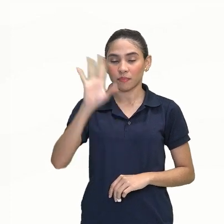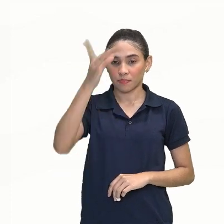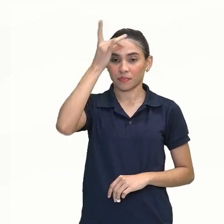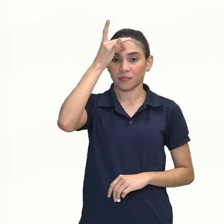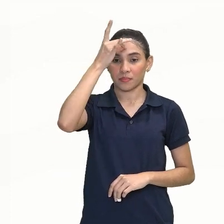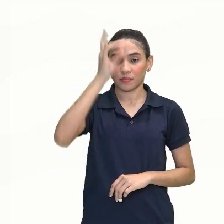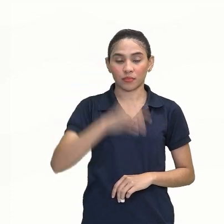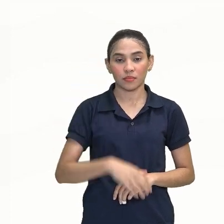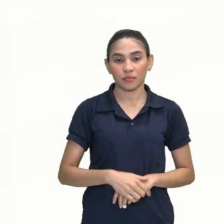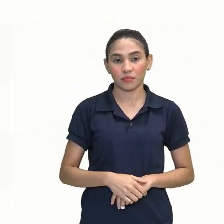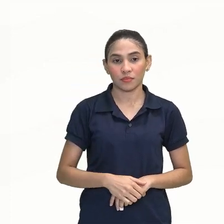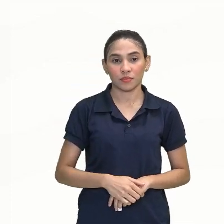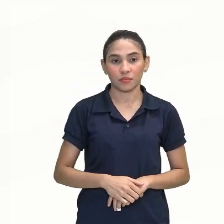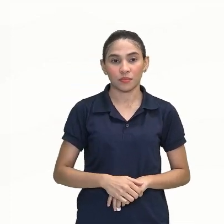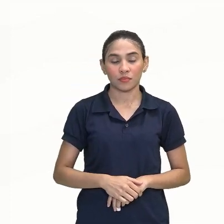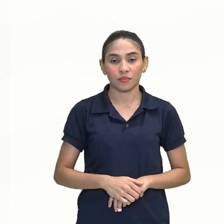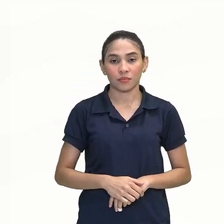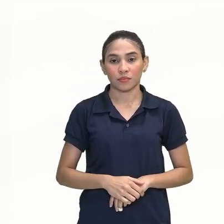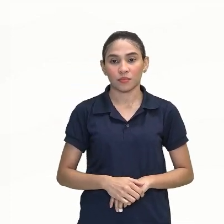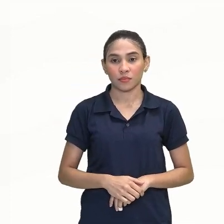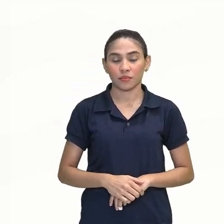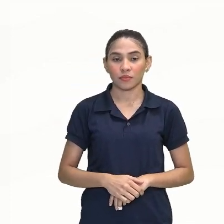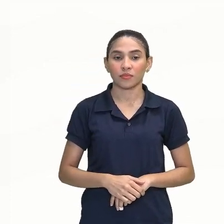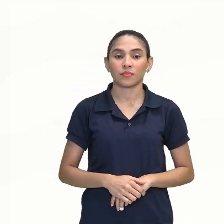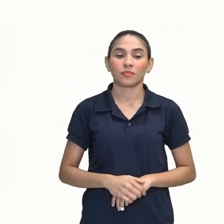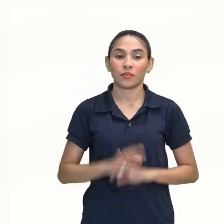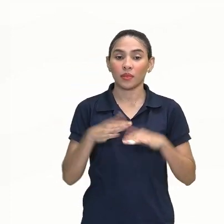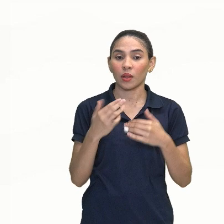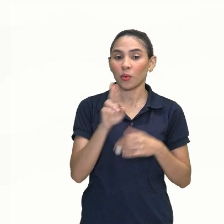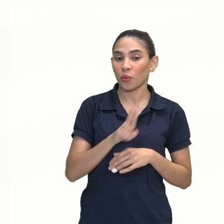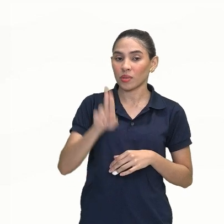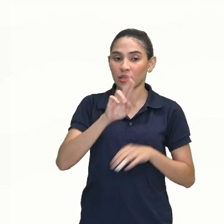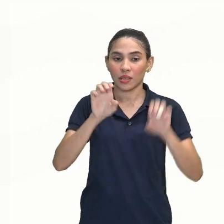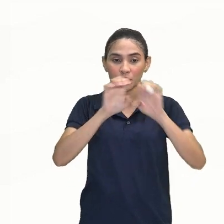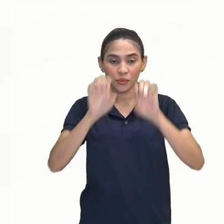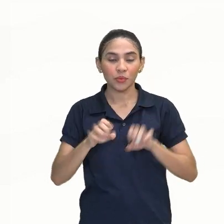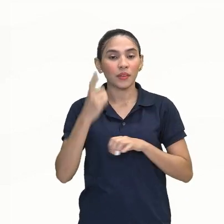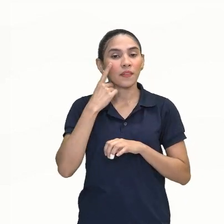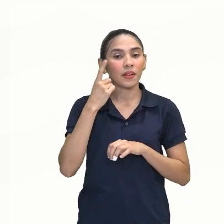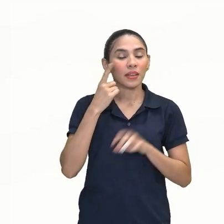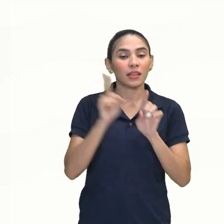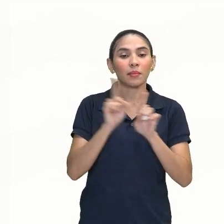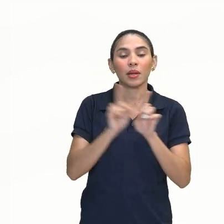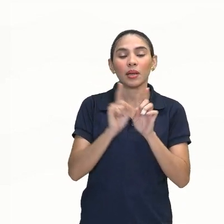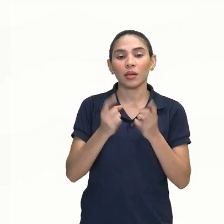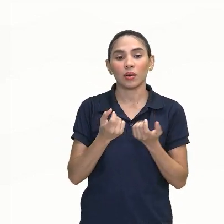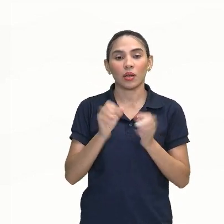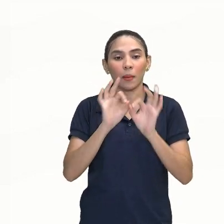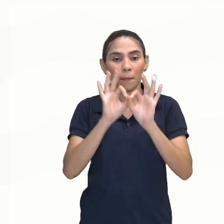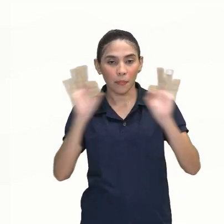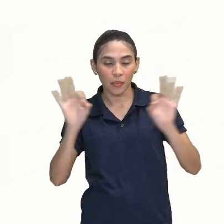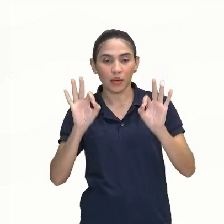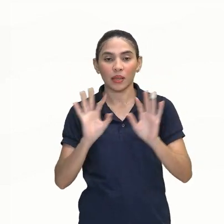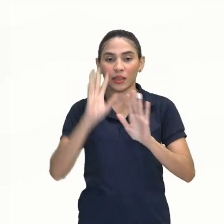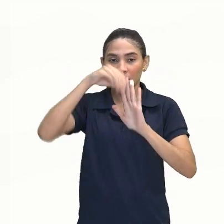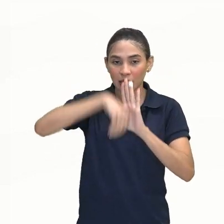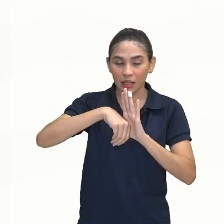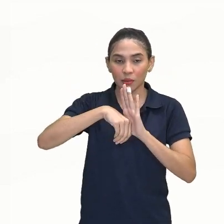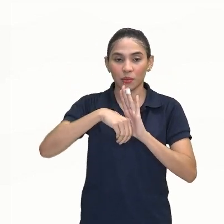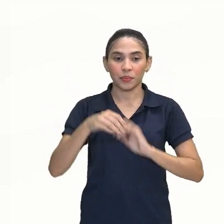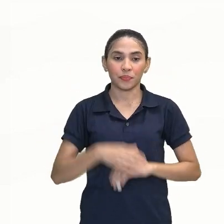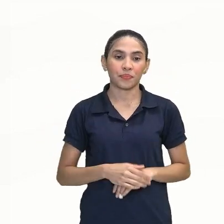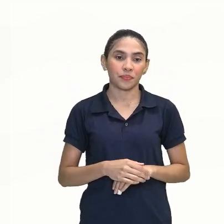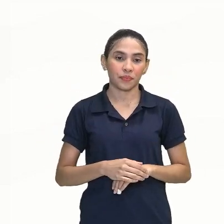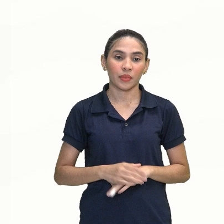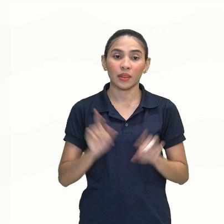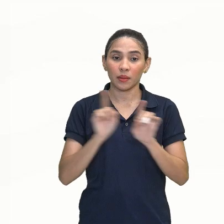fixar. Tá? Vamos aí fazer utilizando a fórmula e verificando quanto mede cada ângulo interno aí de